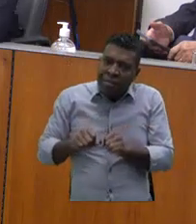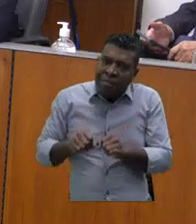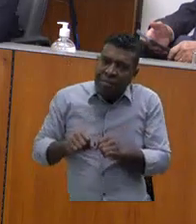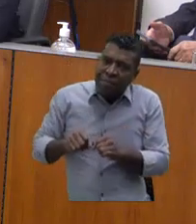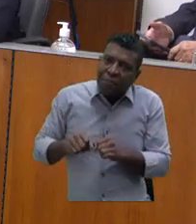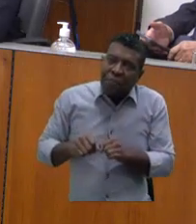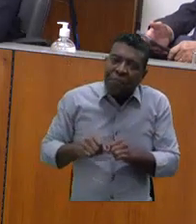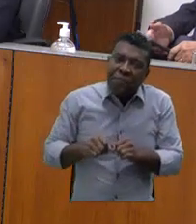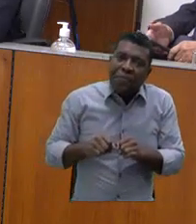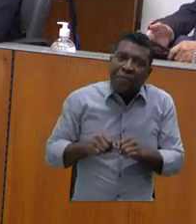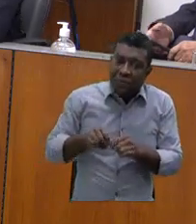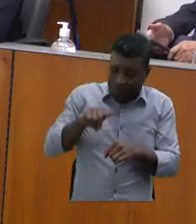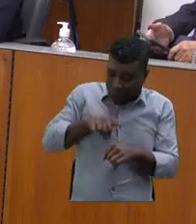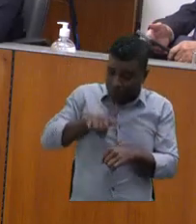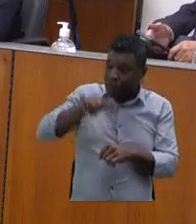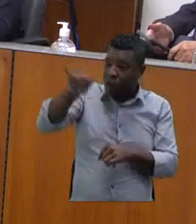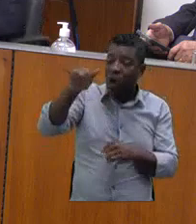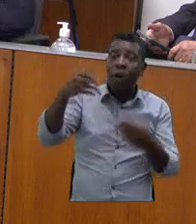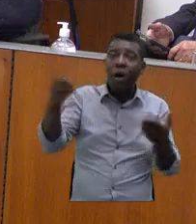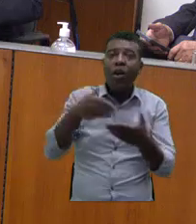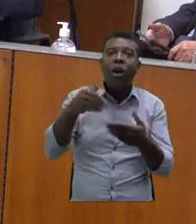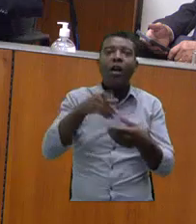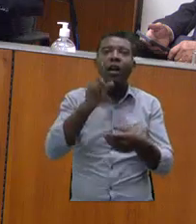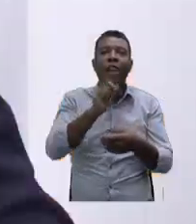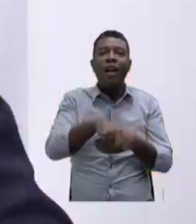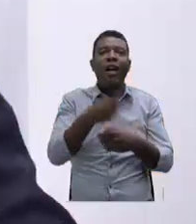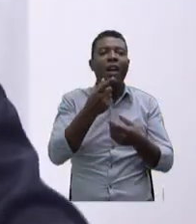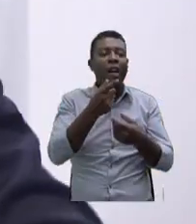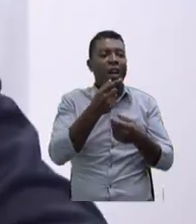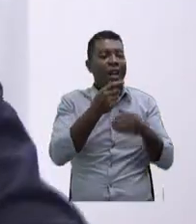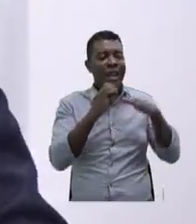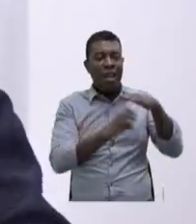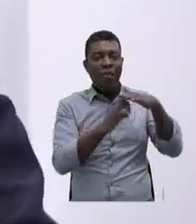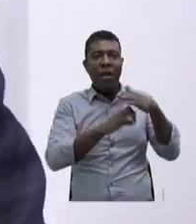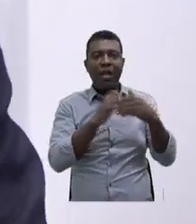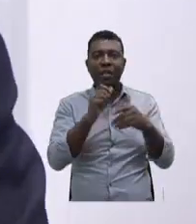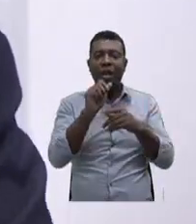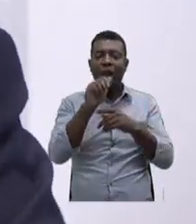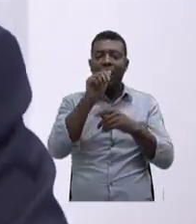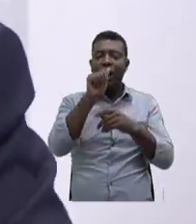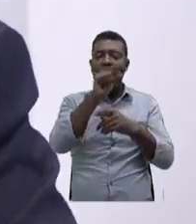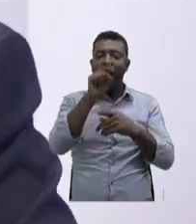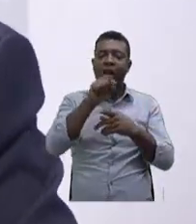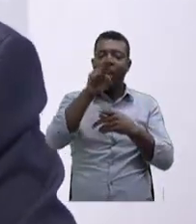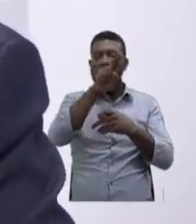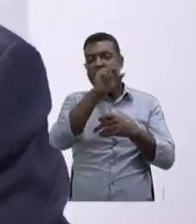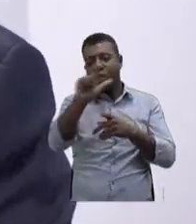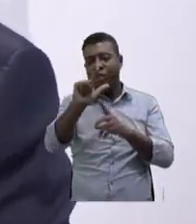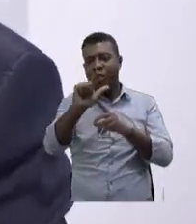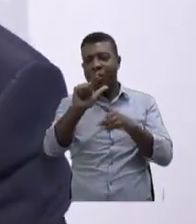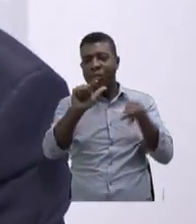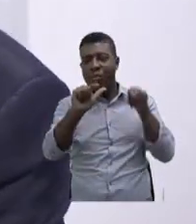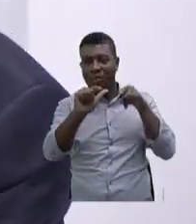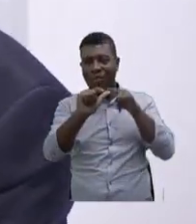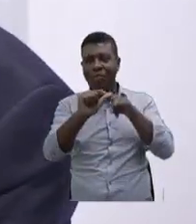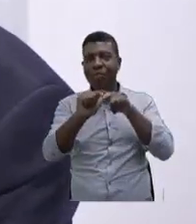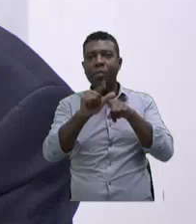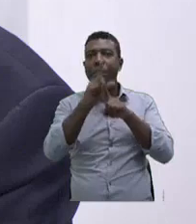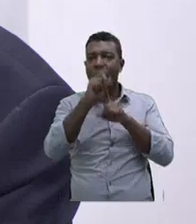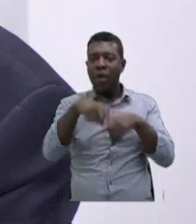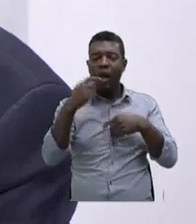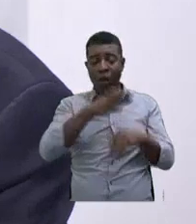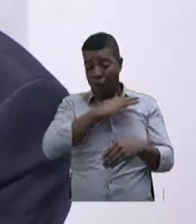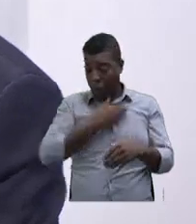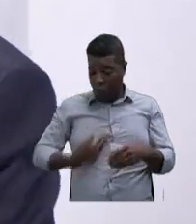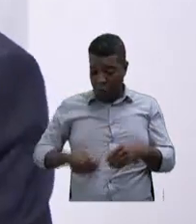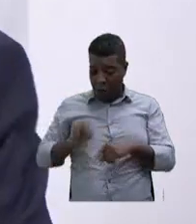os voos que estão sendo ofertados agora pela Azul, pela uma negociação também super importante do governo do estado. Houve aí